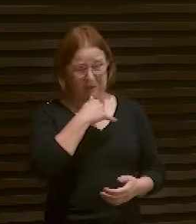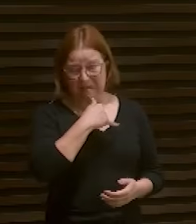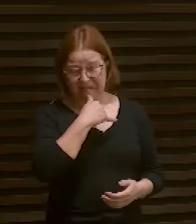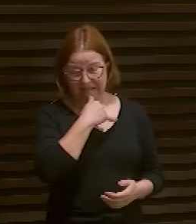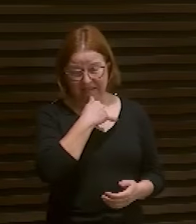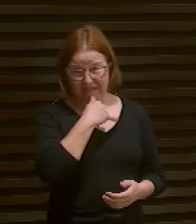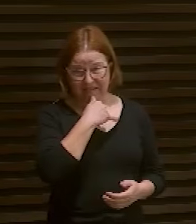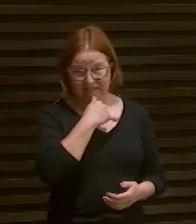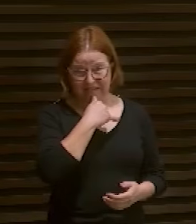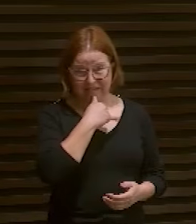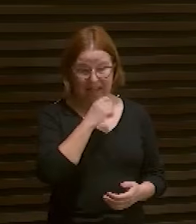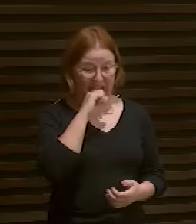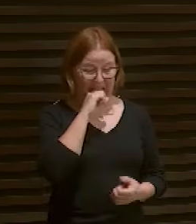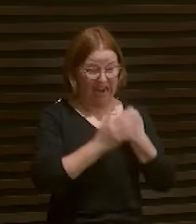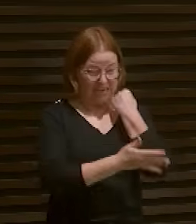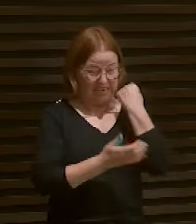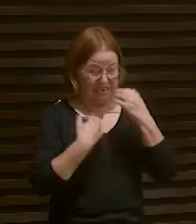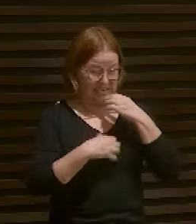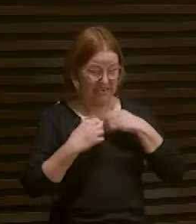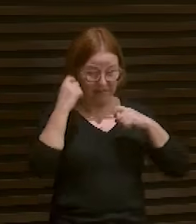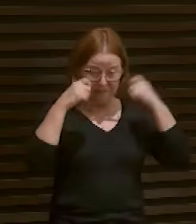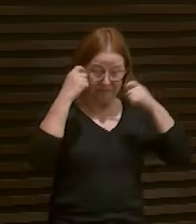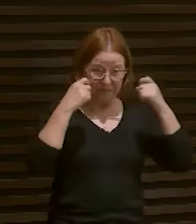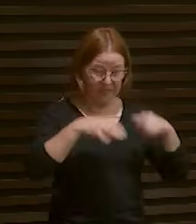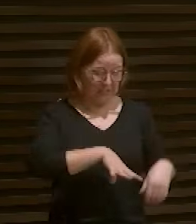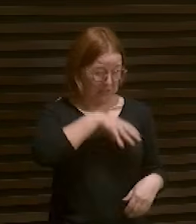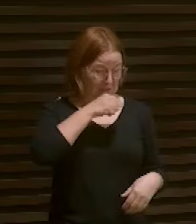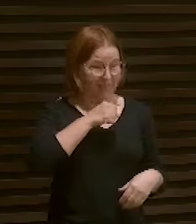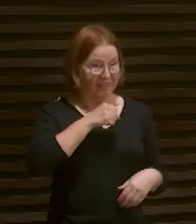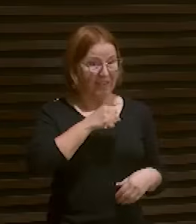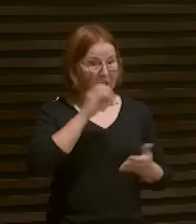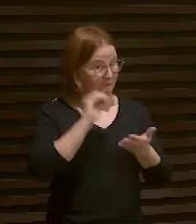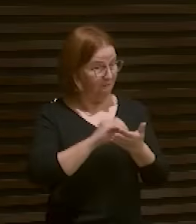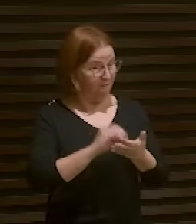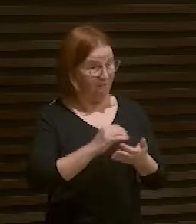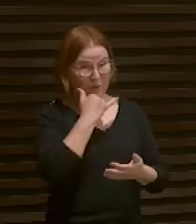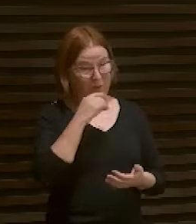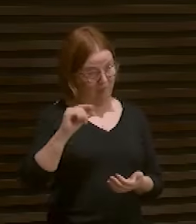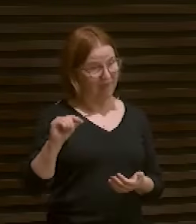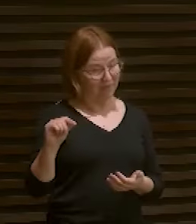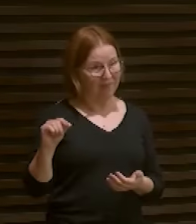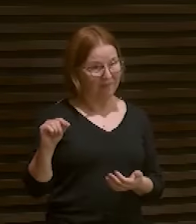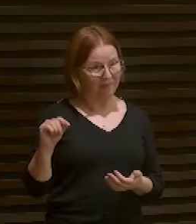tristeza, inveja, ansiedade, preocupação, ódio, falta de perdão